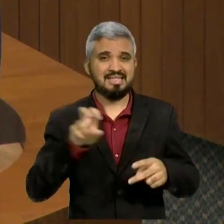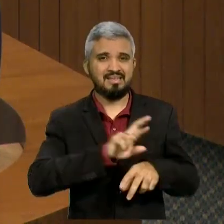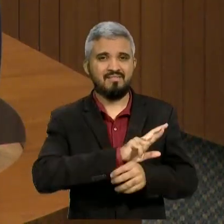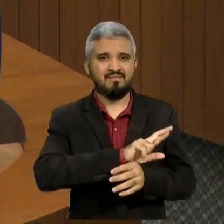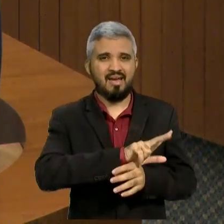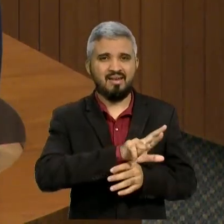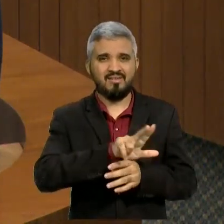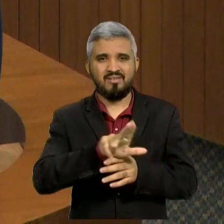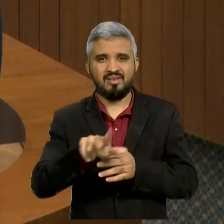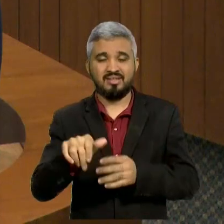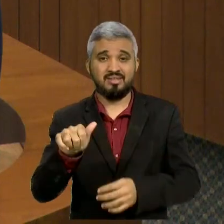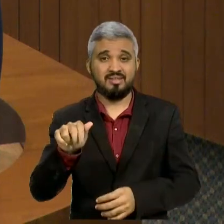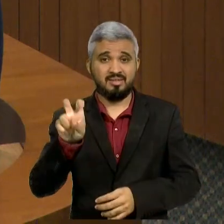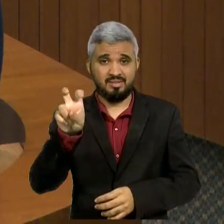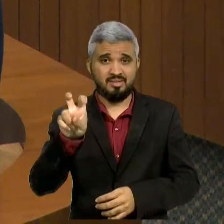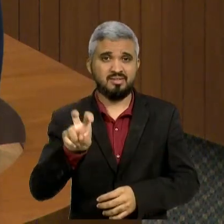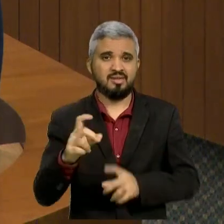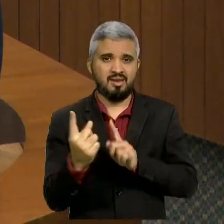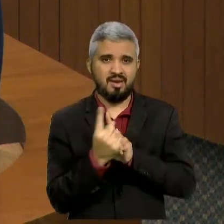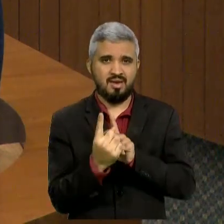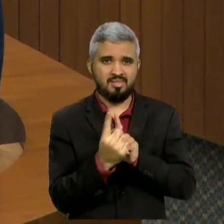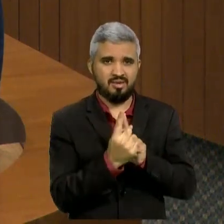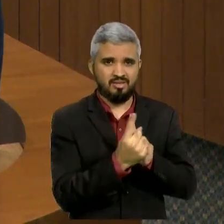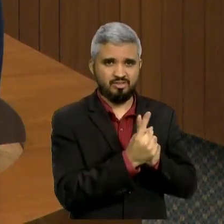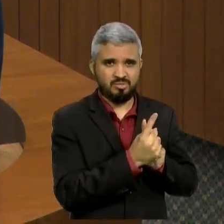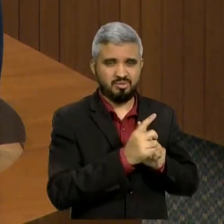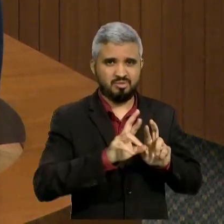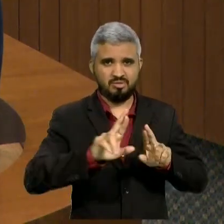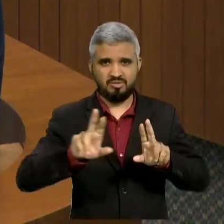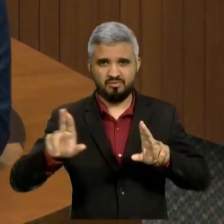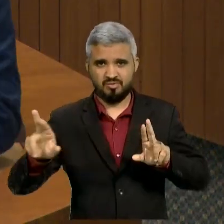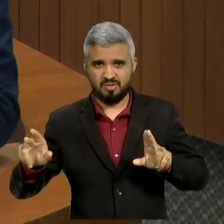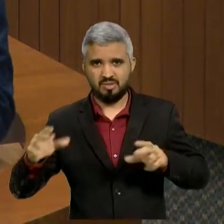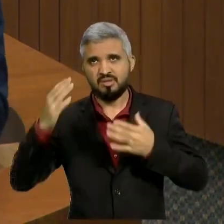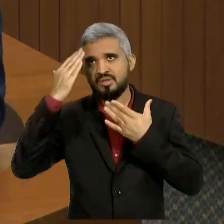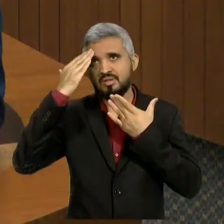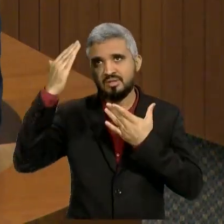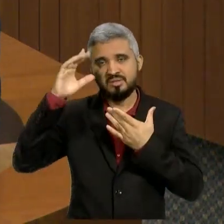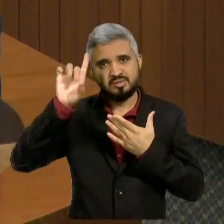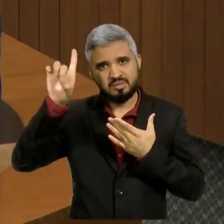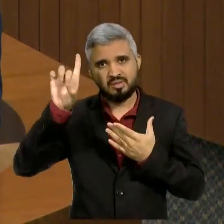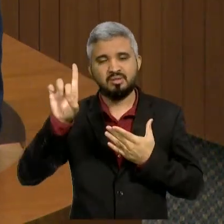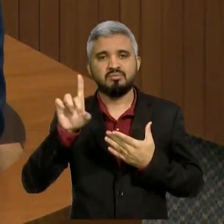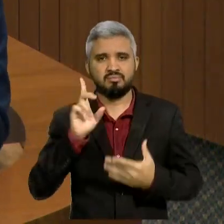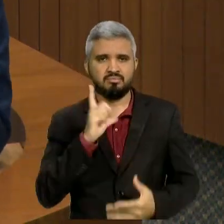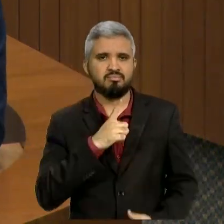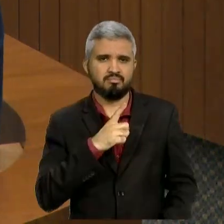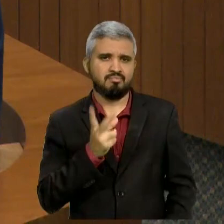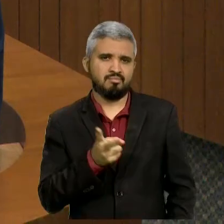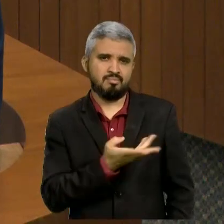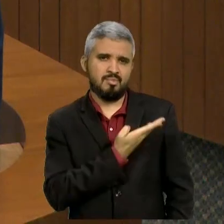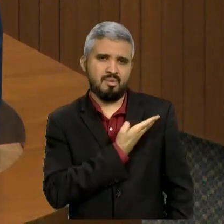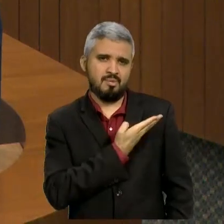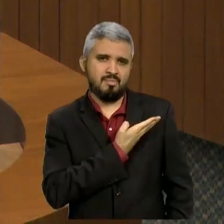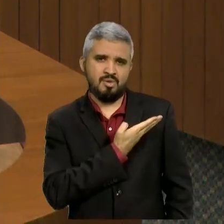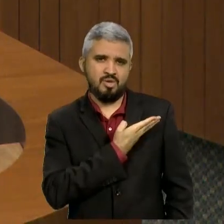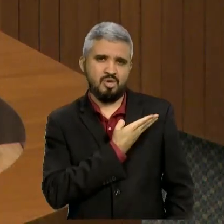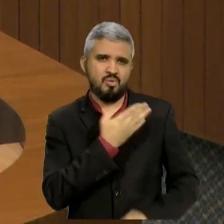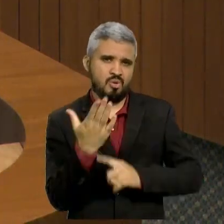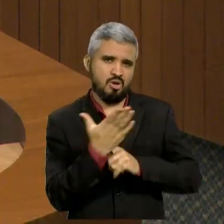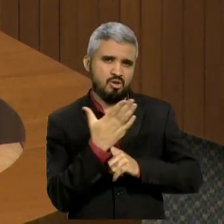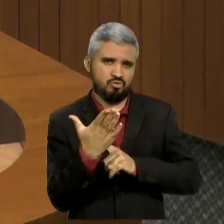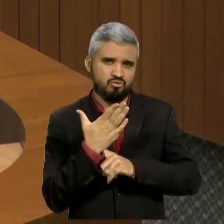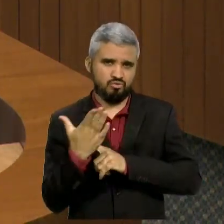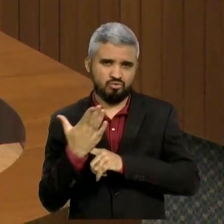as semanas com um tipo de um atendimento e a gente vai revesando e graças a Deus os amigos não tem nos faltado os exames laboratoriais